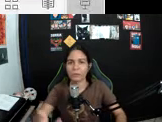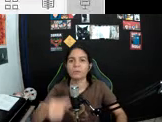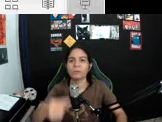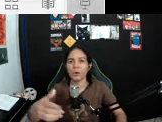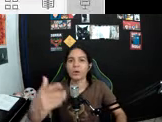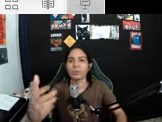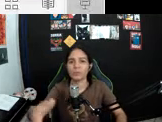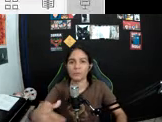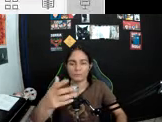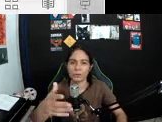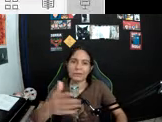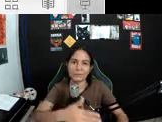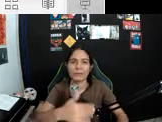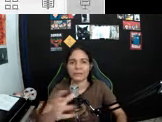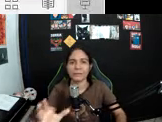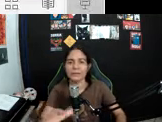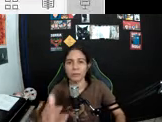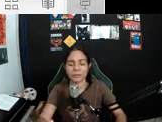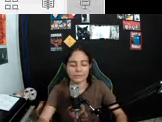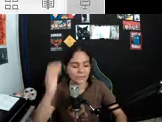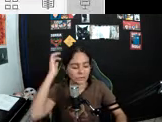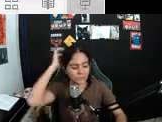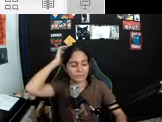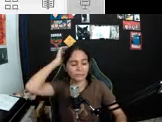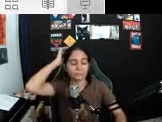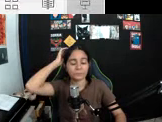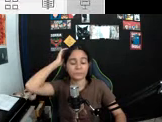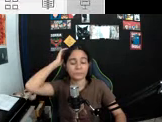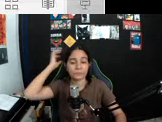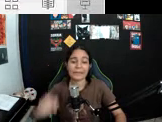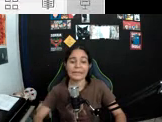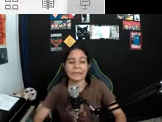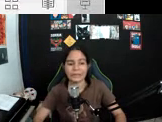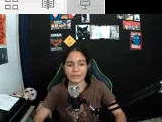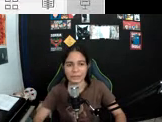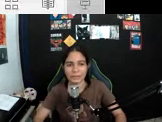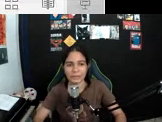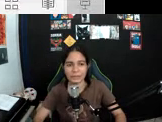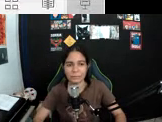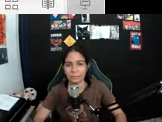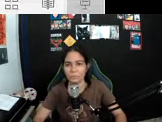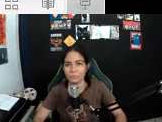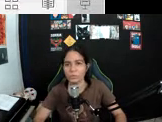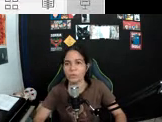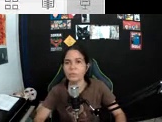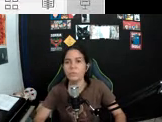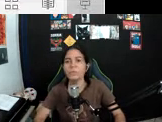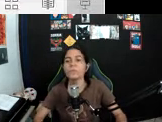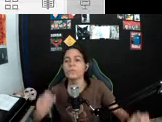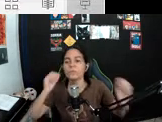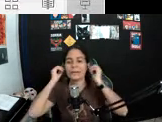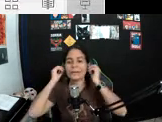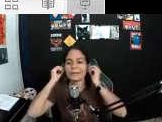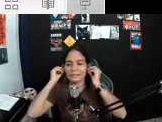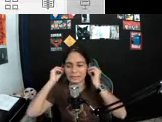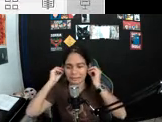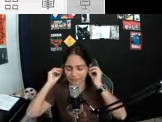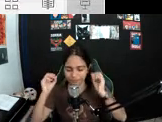Corém com o diploma, no caso, especialidade não é diploma, é certificado. E aí a gente tem